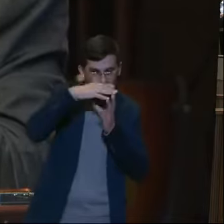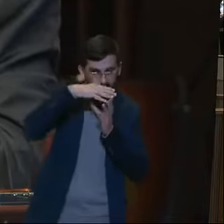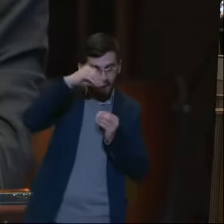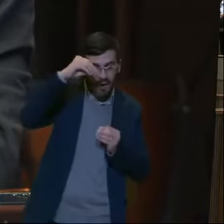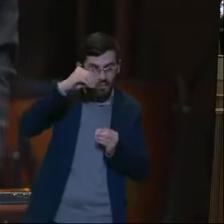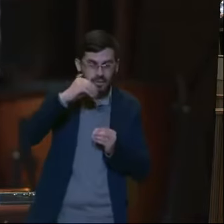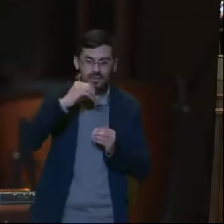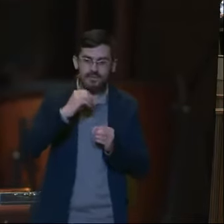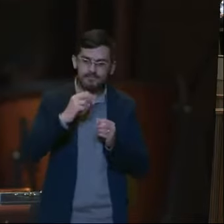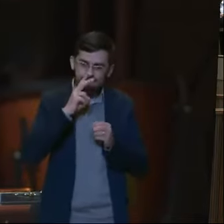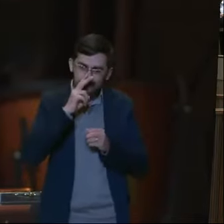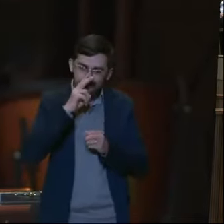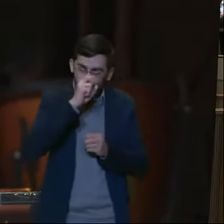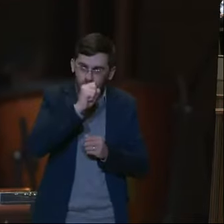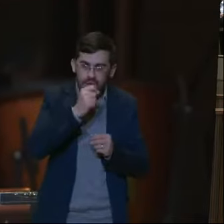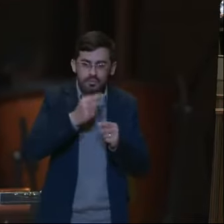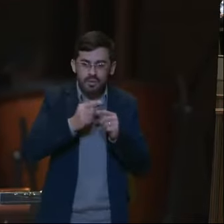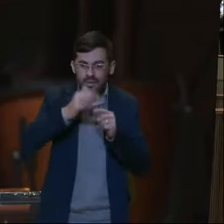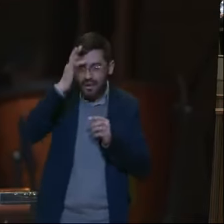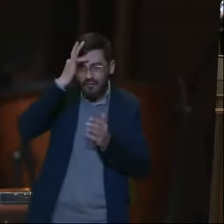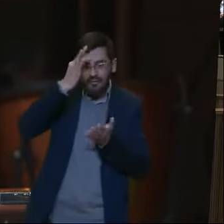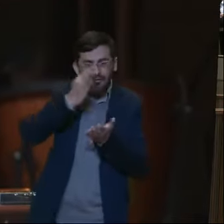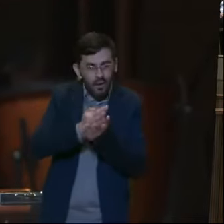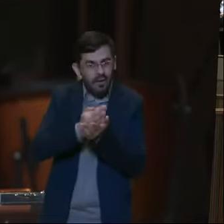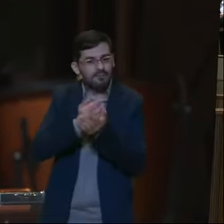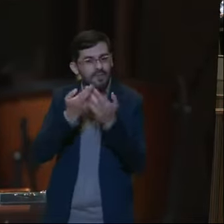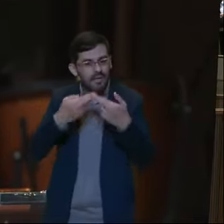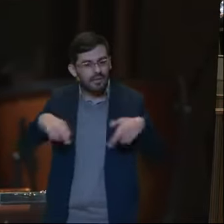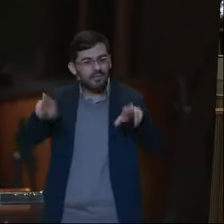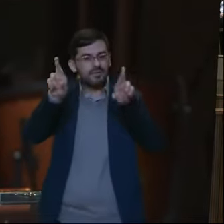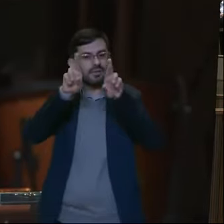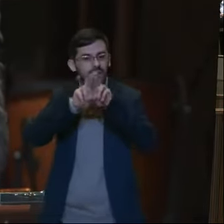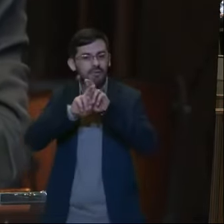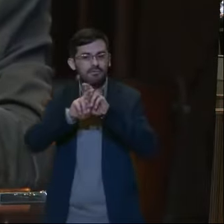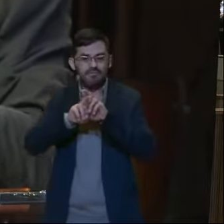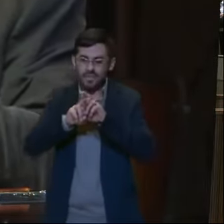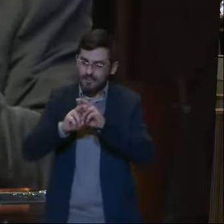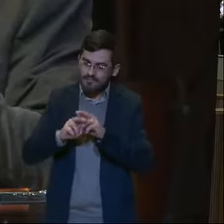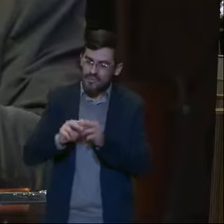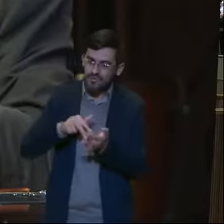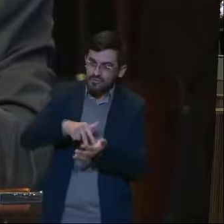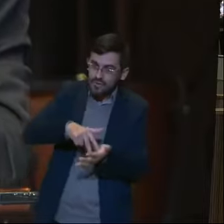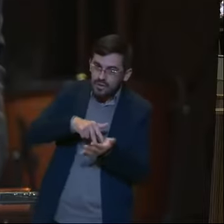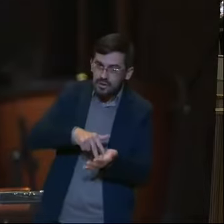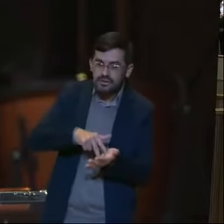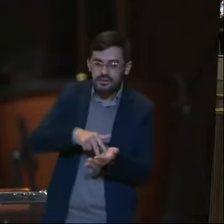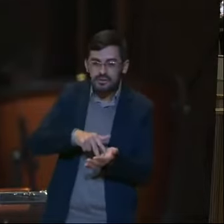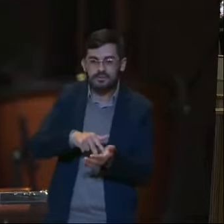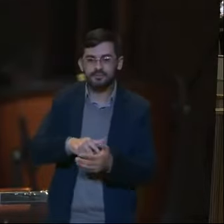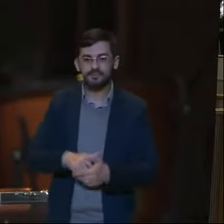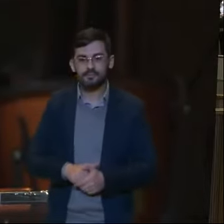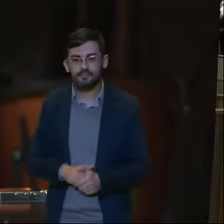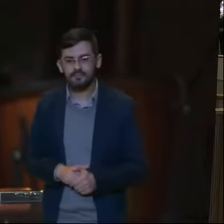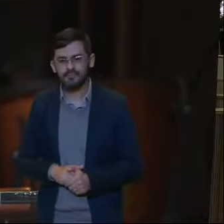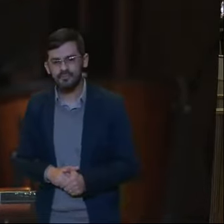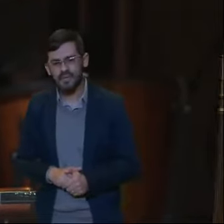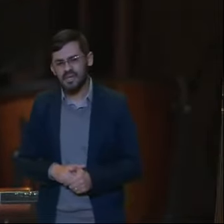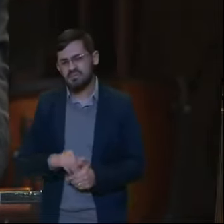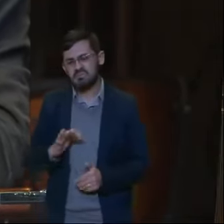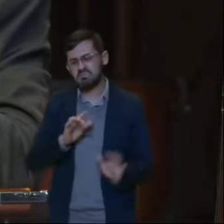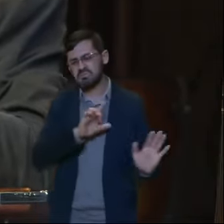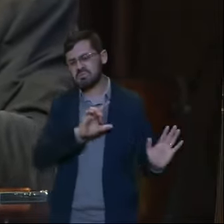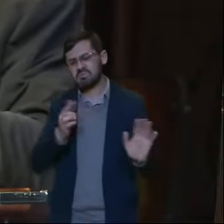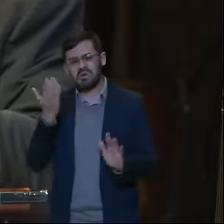dia, que essa tua fé, ela é renovada, ela é encorajada. Por exemplo, nos últimos dias eu estava meio cabisbaixo, eu estava